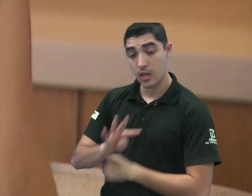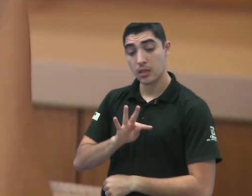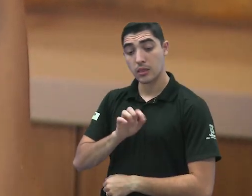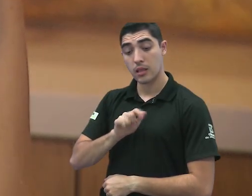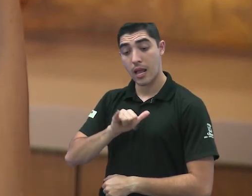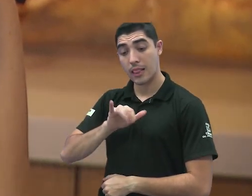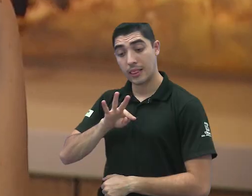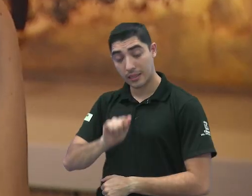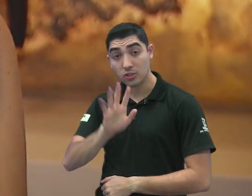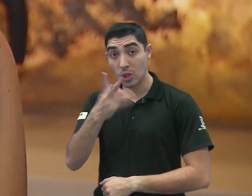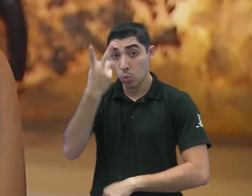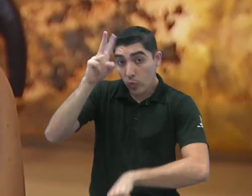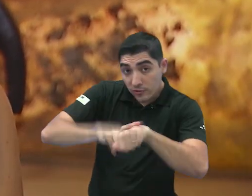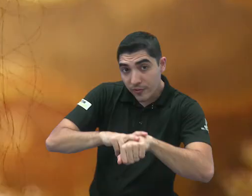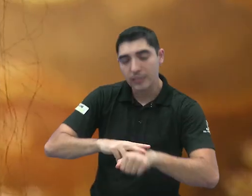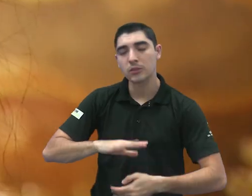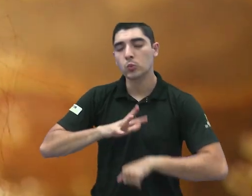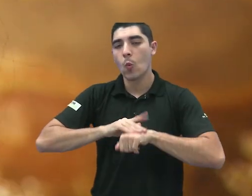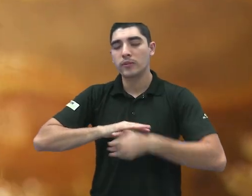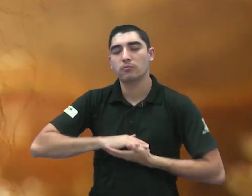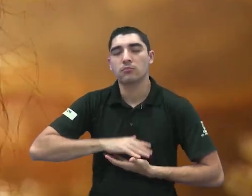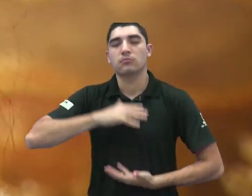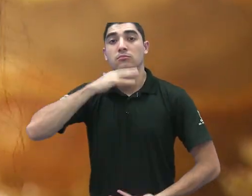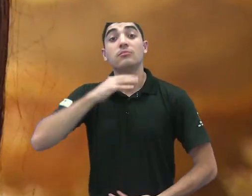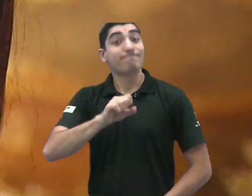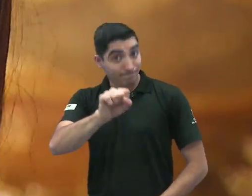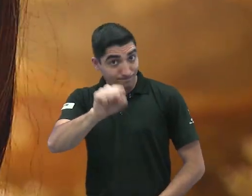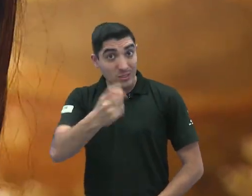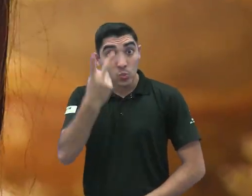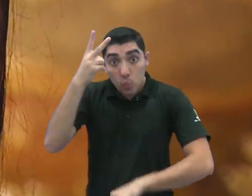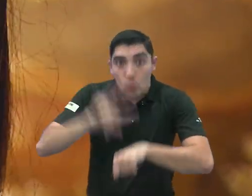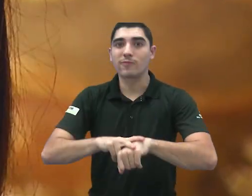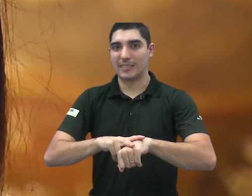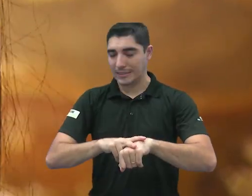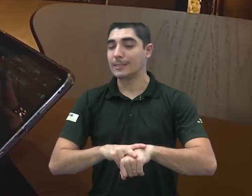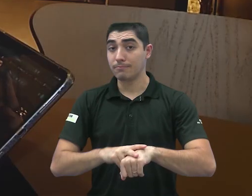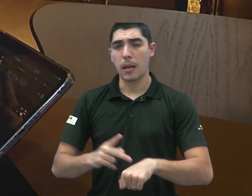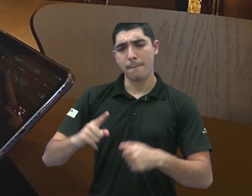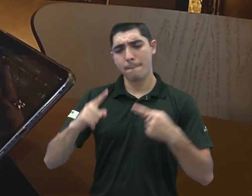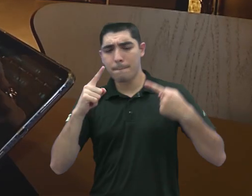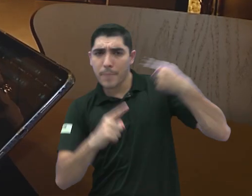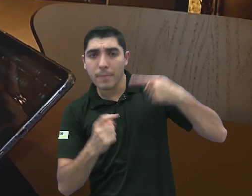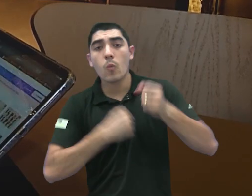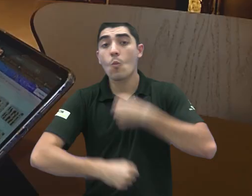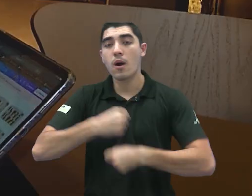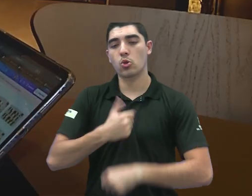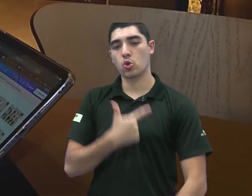Thalita já superou 2 burnouts. Sim, teve burnout 2 vezes. A primeira delas foi